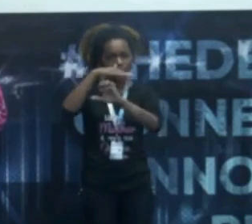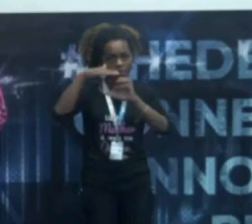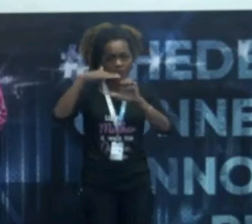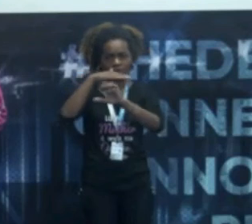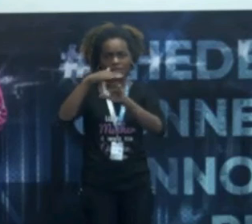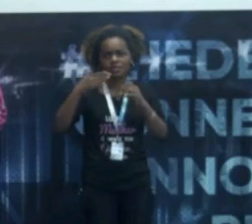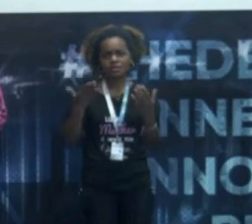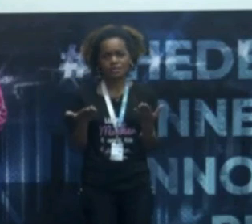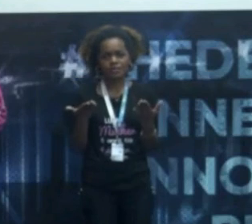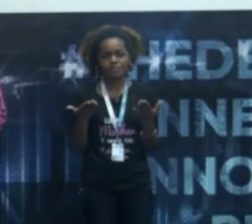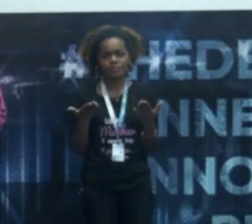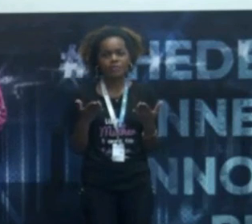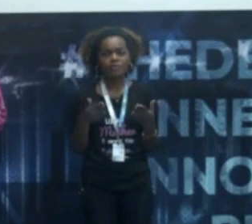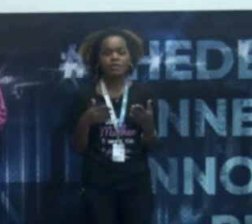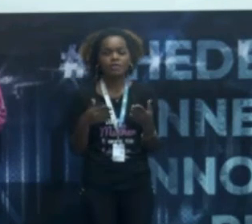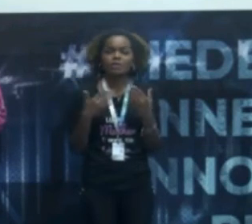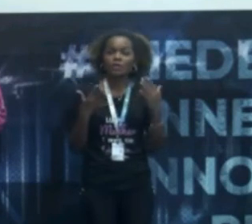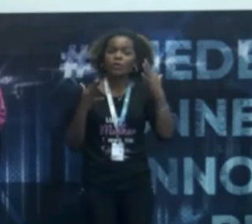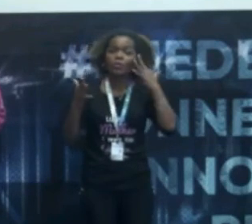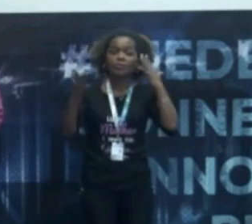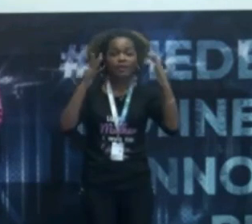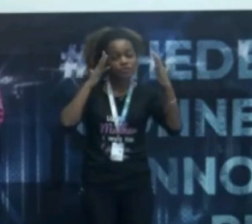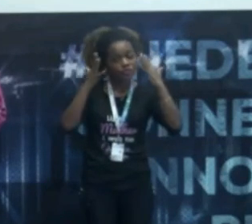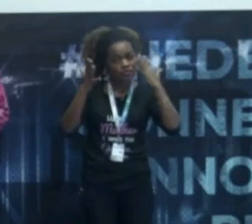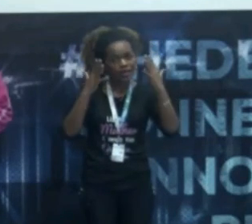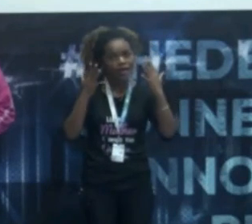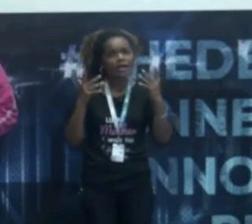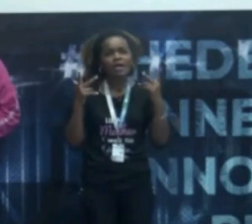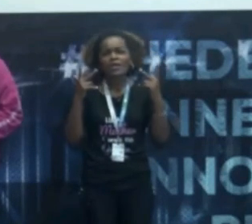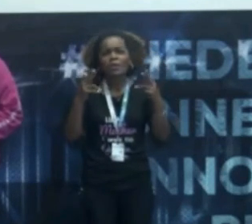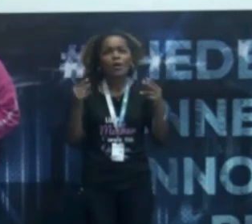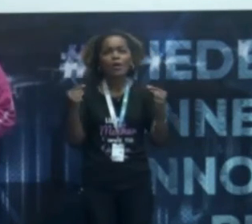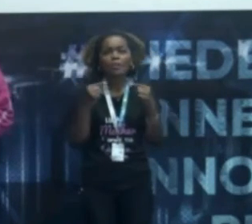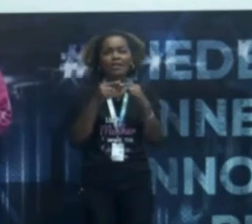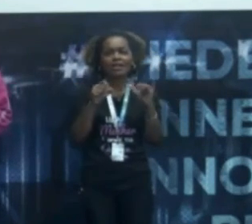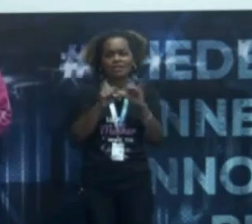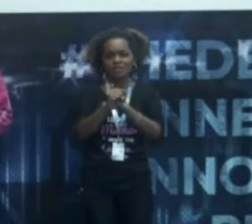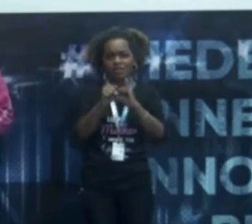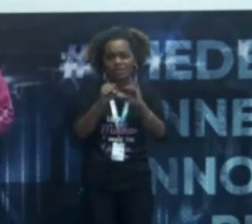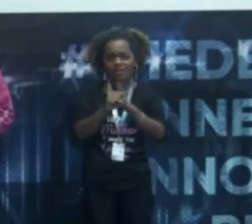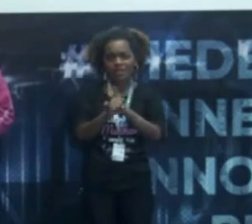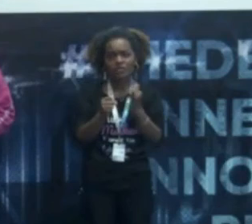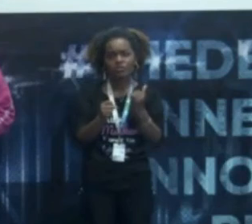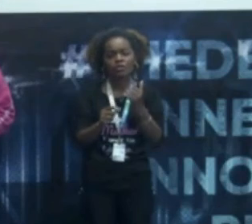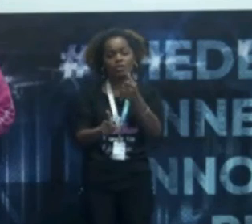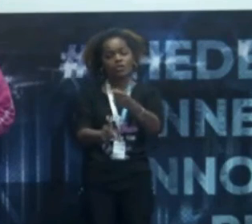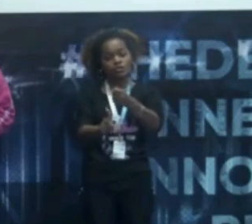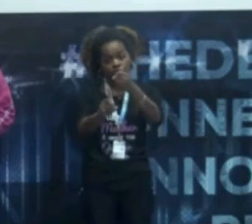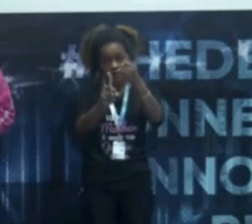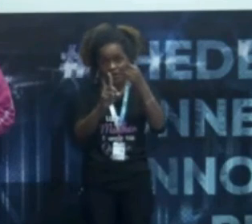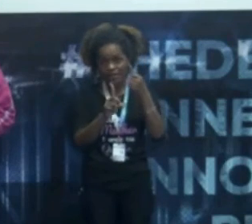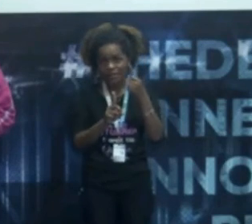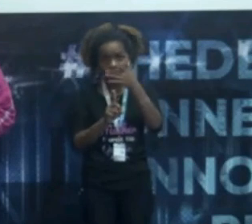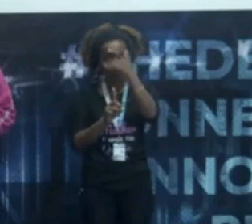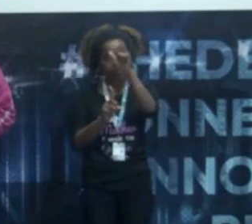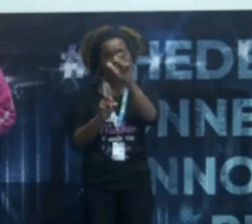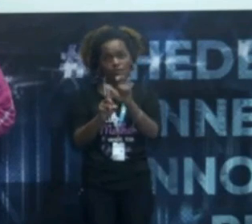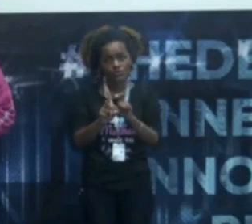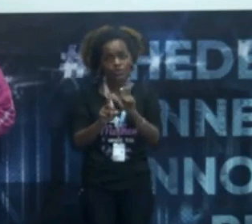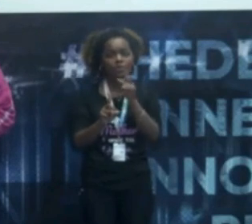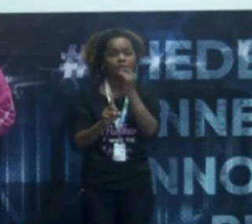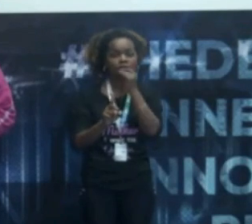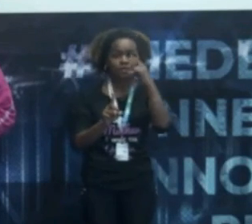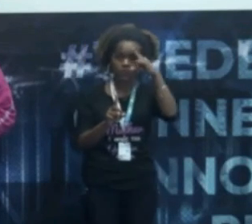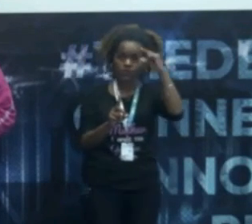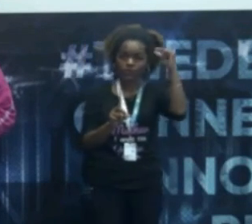pensar nisso como uma forma estratégica para unir o valor que traz a diversidade,